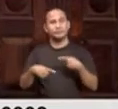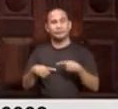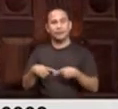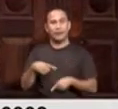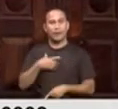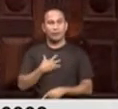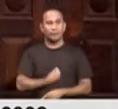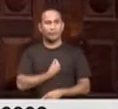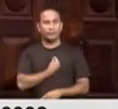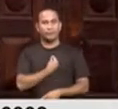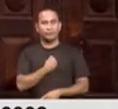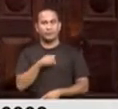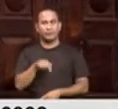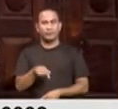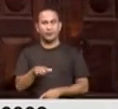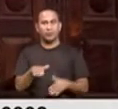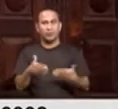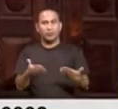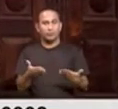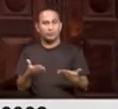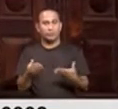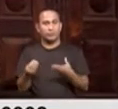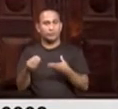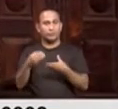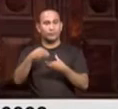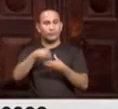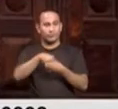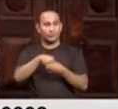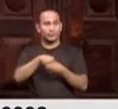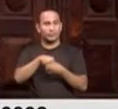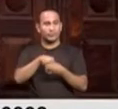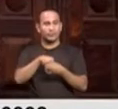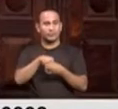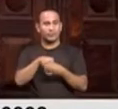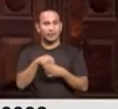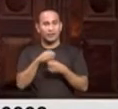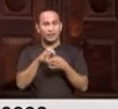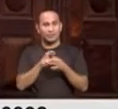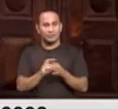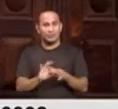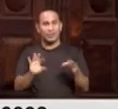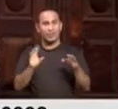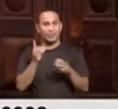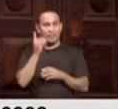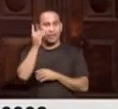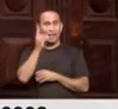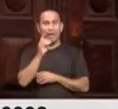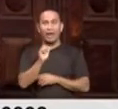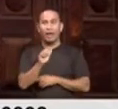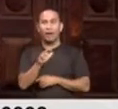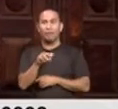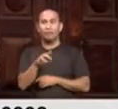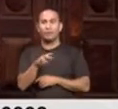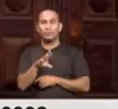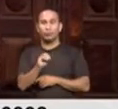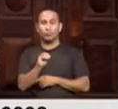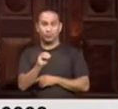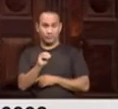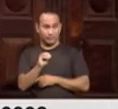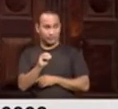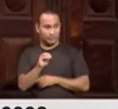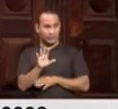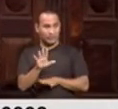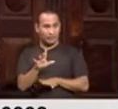aqui quando se votou sobre a soltura ou não do deputado Álvaro Lins, na época, em maio